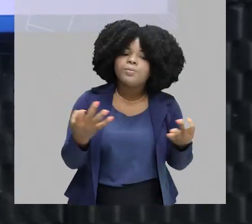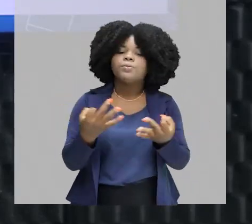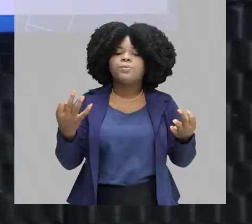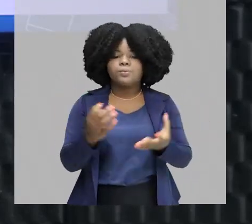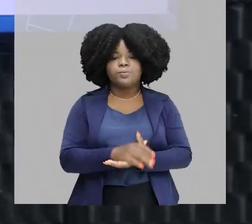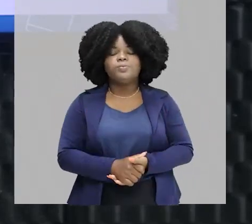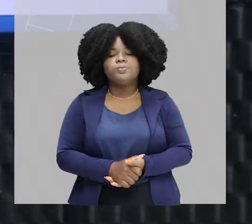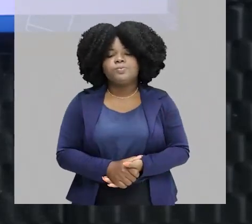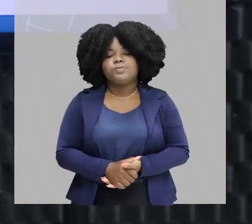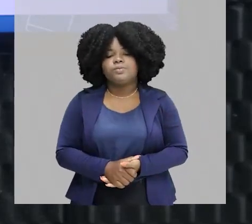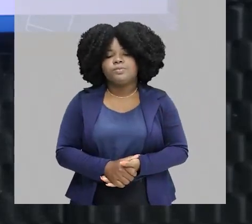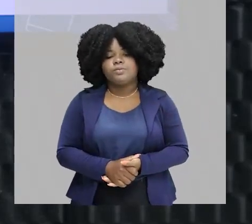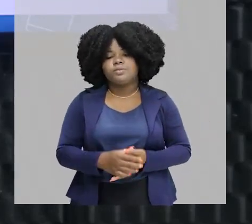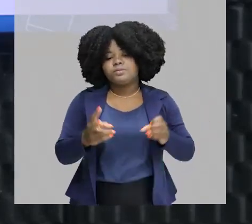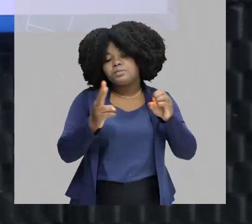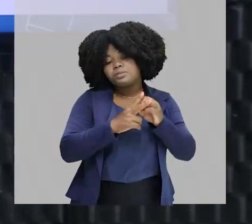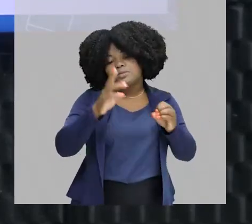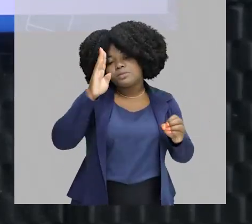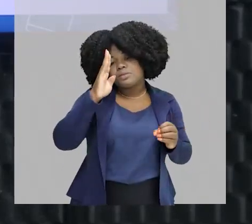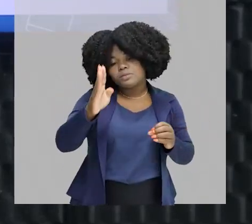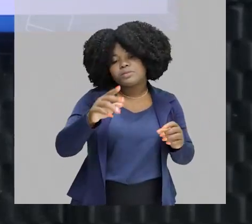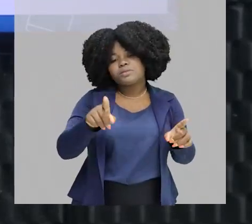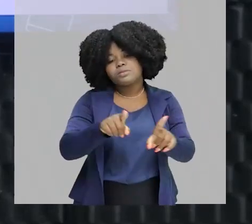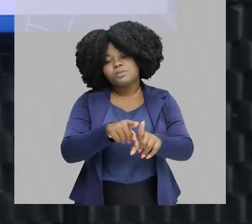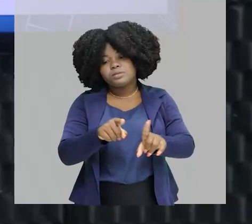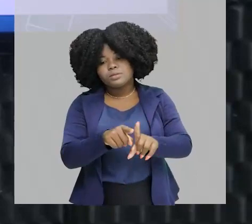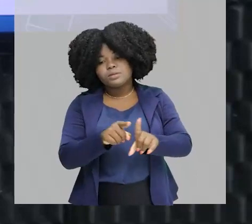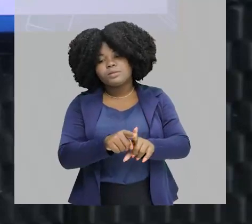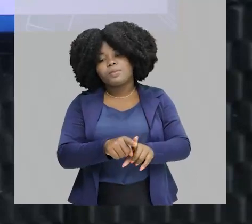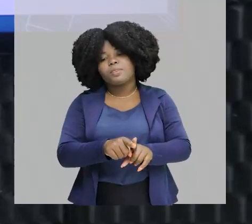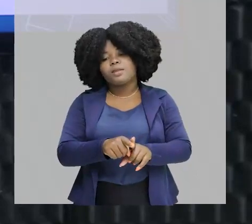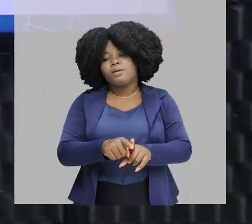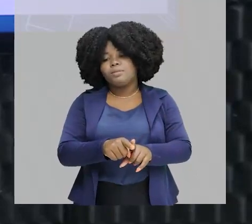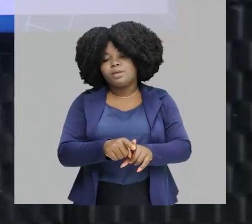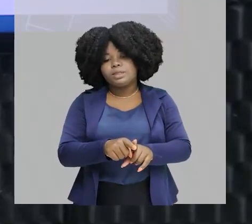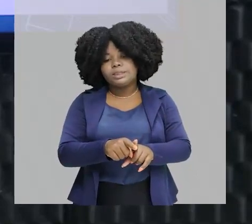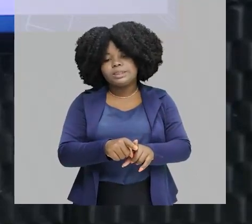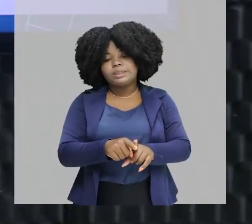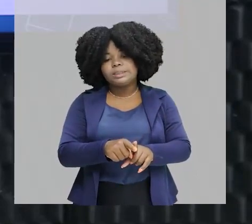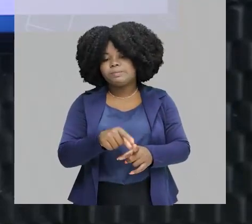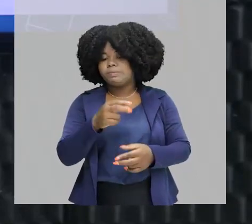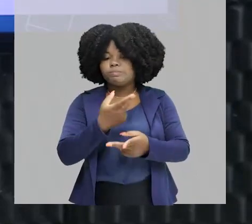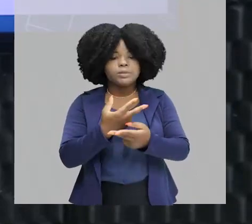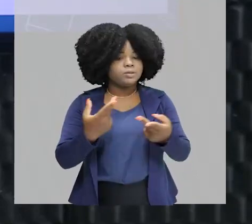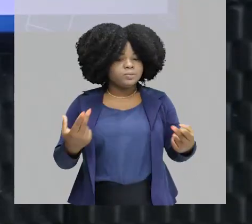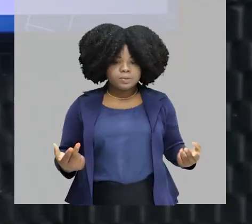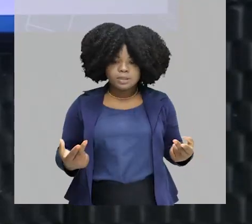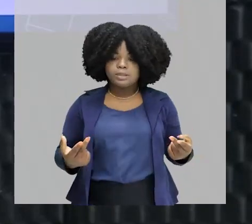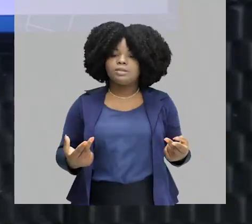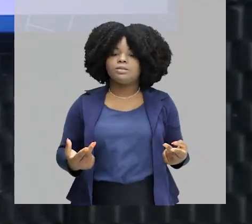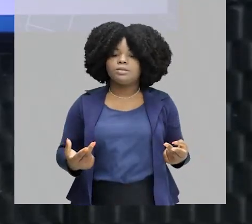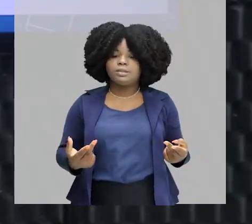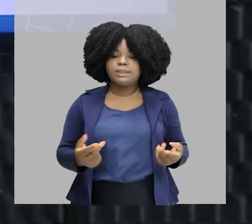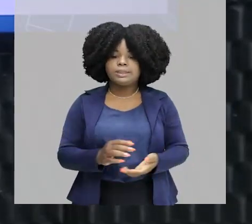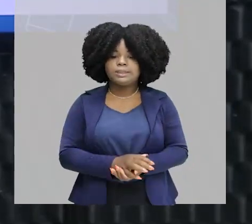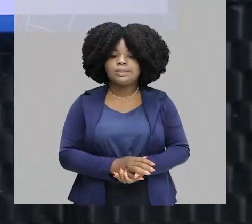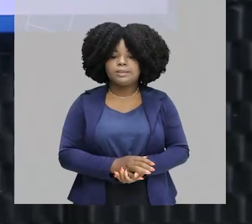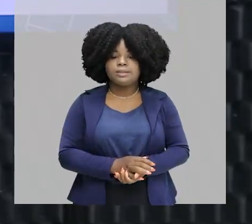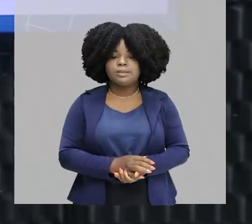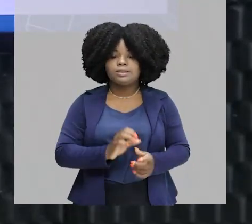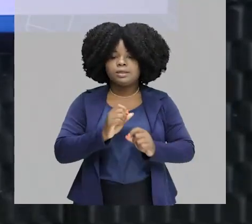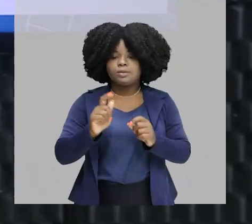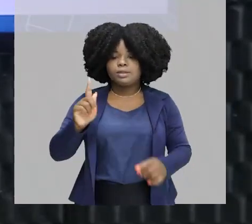nosso título. E o verbo principal, que também é invariável, vai ser conjugado no present participle, que é o